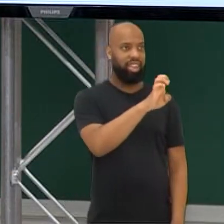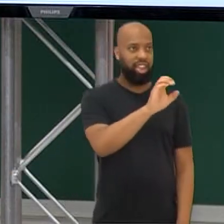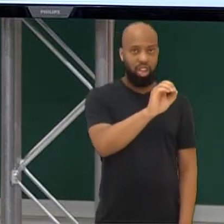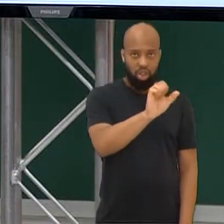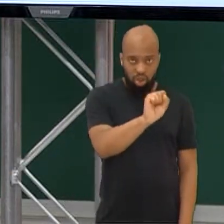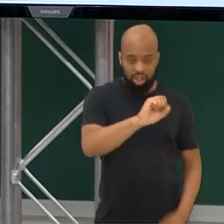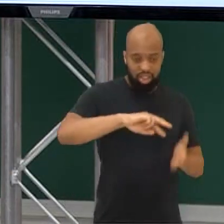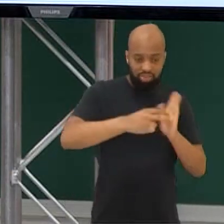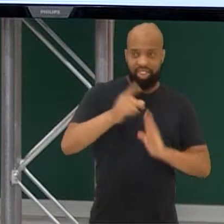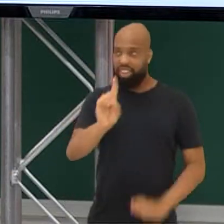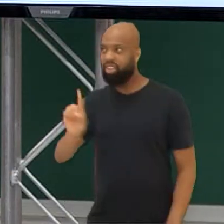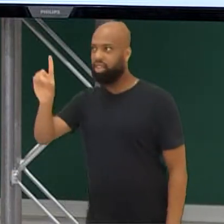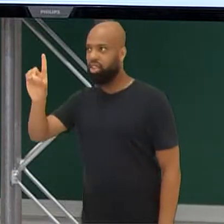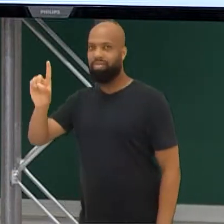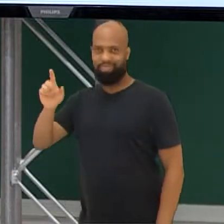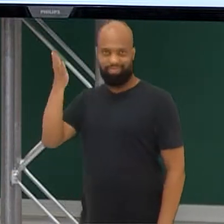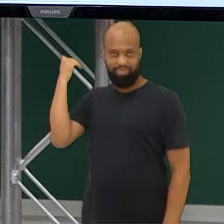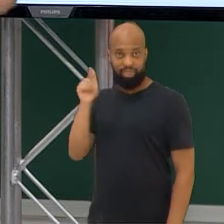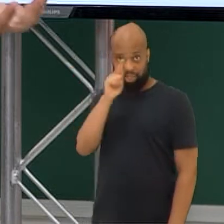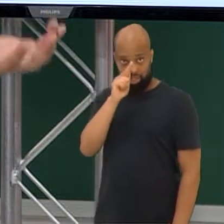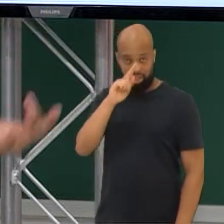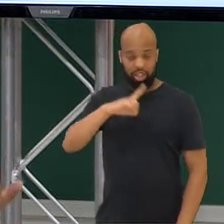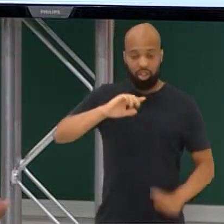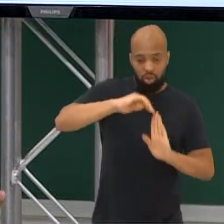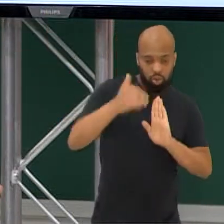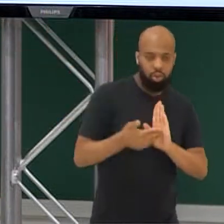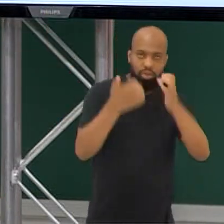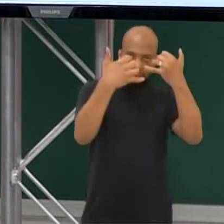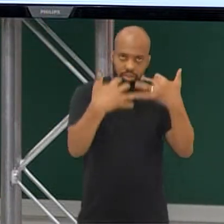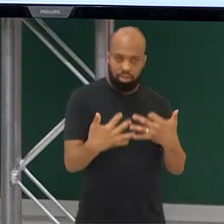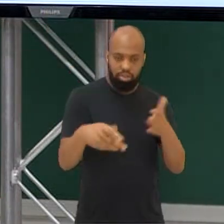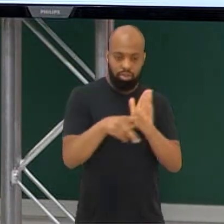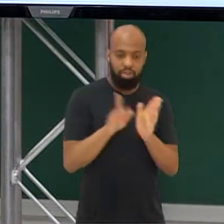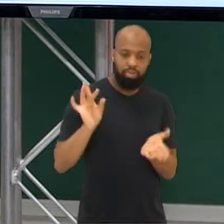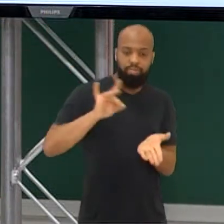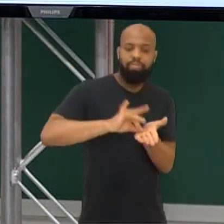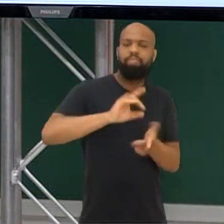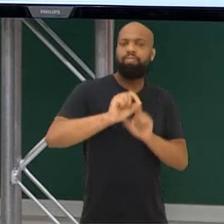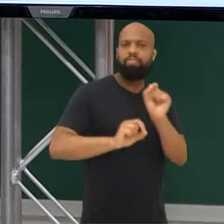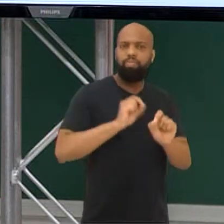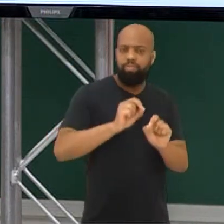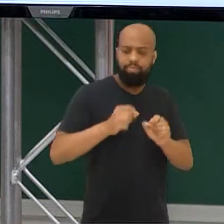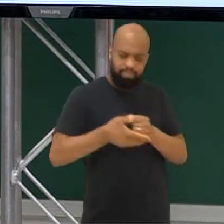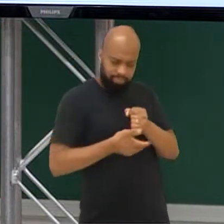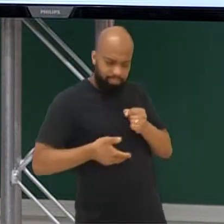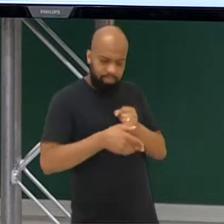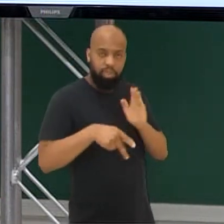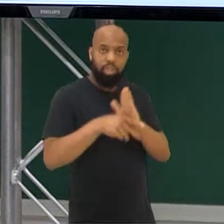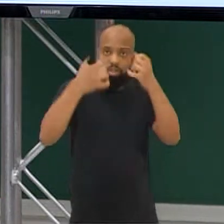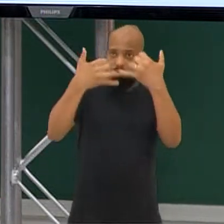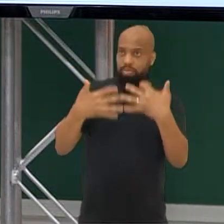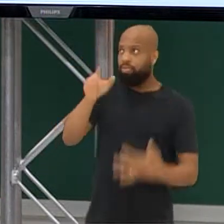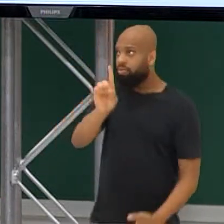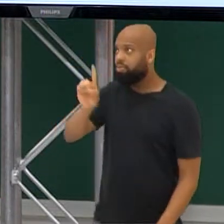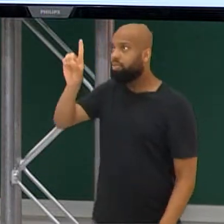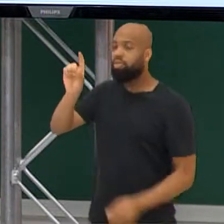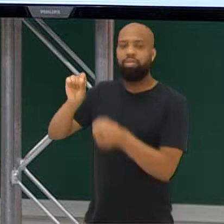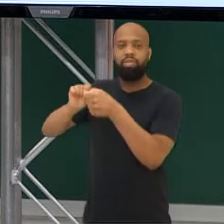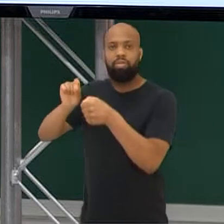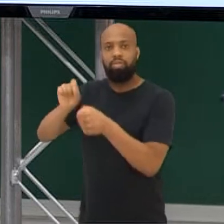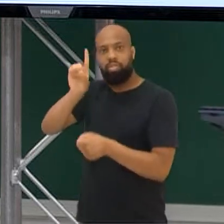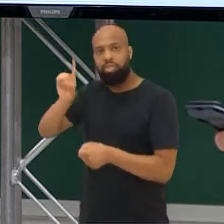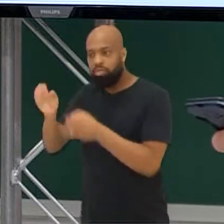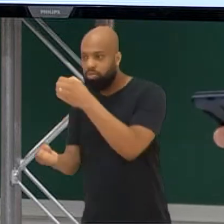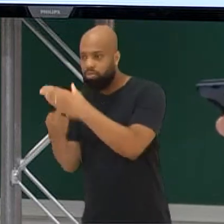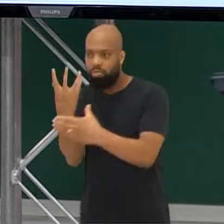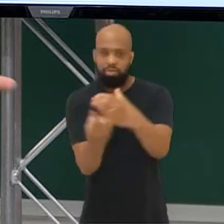né? Então, a grande questão é que toda a explicação da realidade é fruto do quê? É fruto de uma explicação divina. É Deus que faz, é Deus